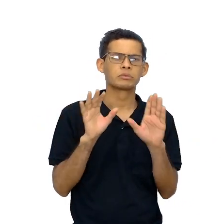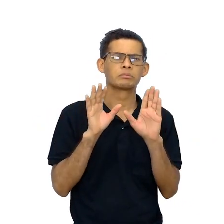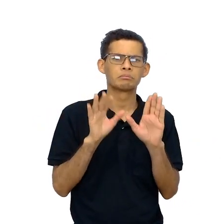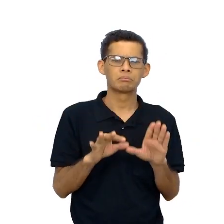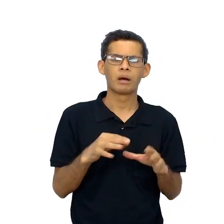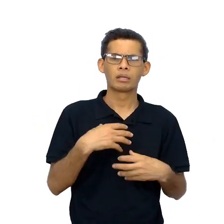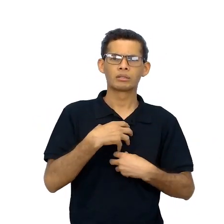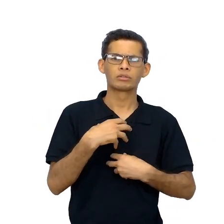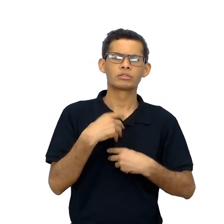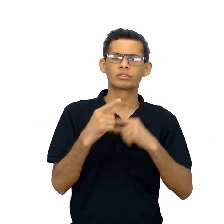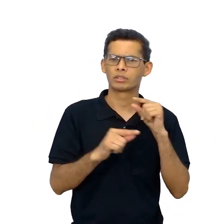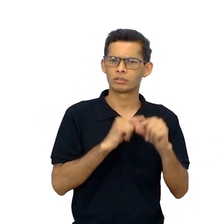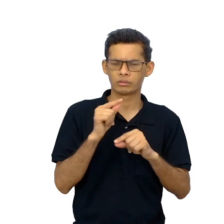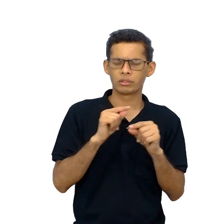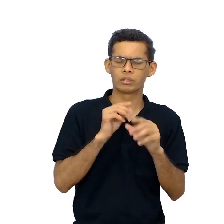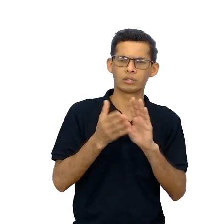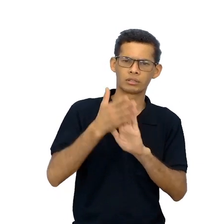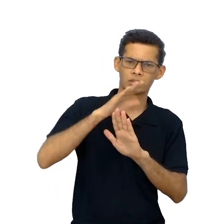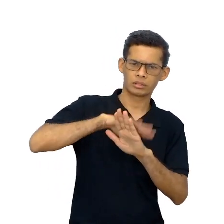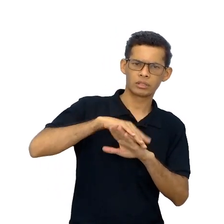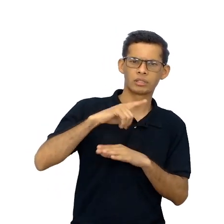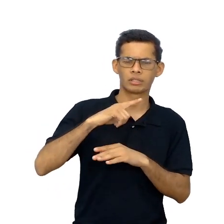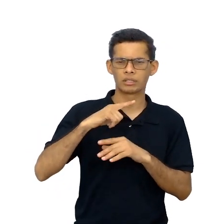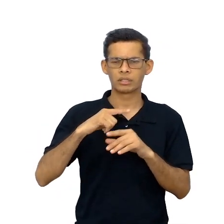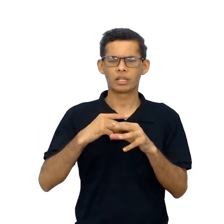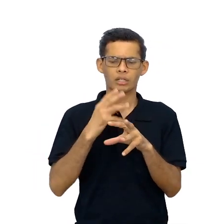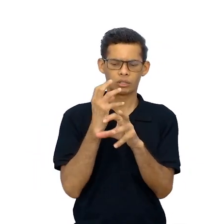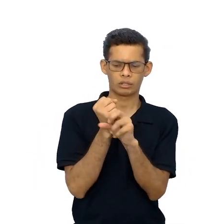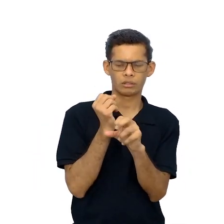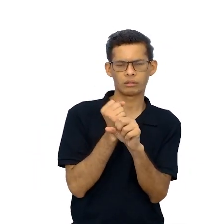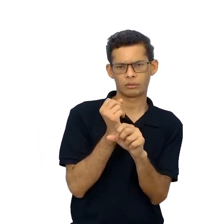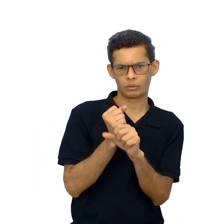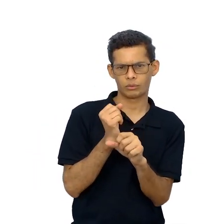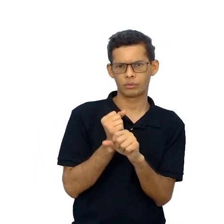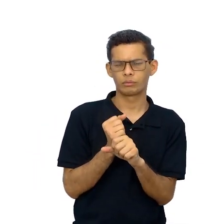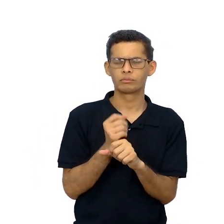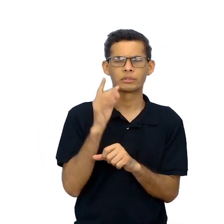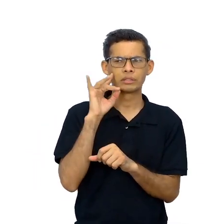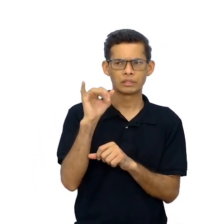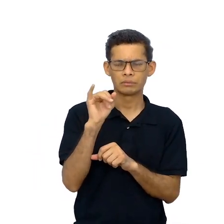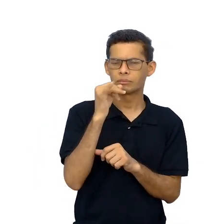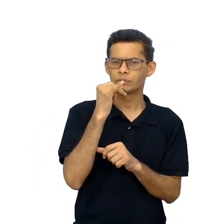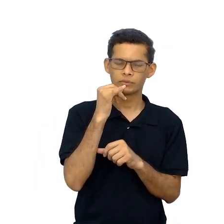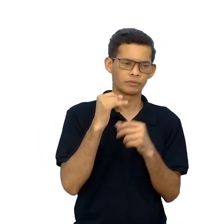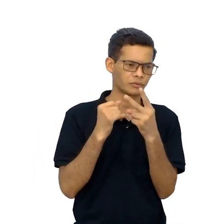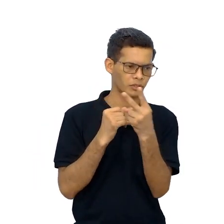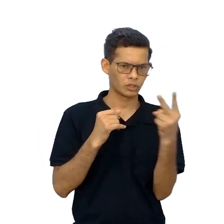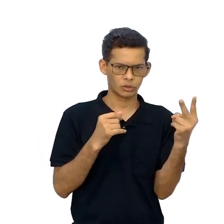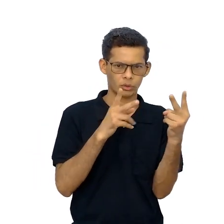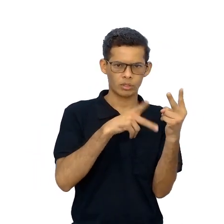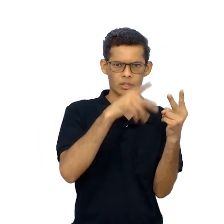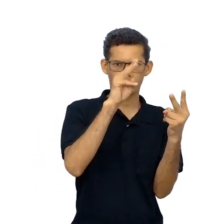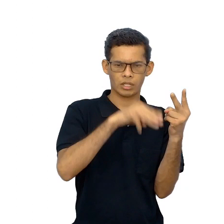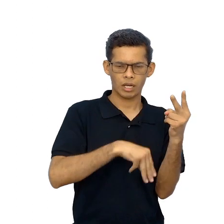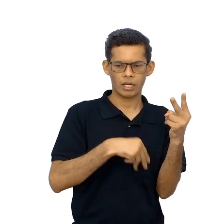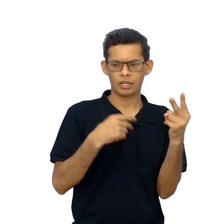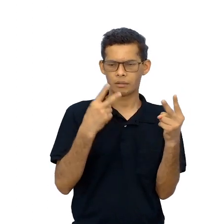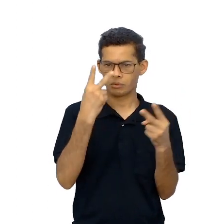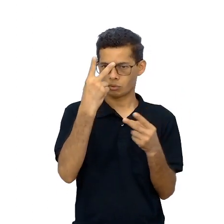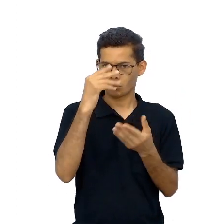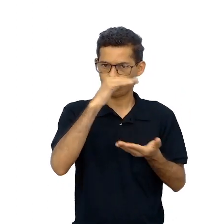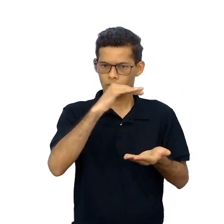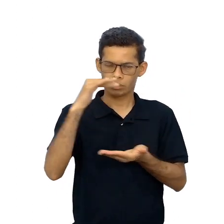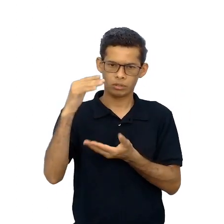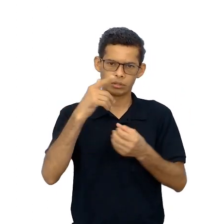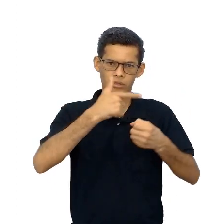uma resposta que envolve a proporcionalidade, né? Se com 22 quilômetros, né, 2 litros, então a cada